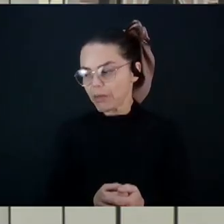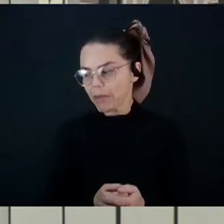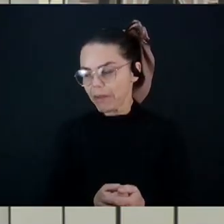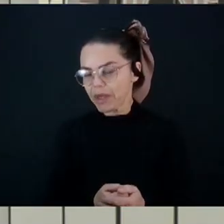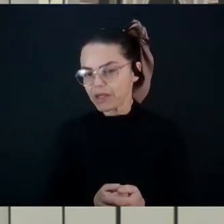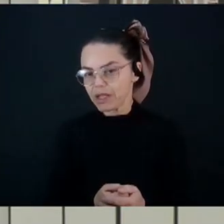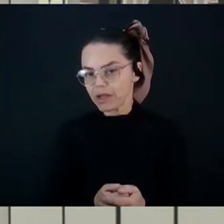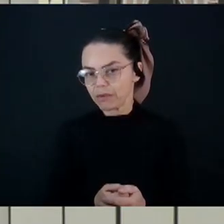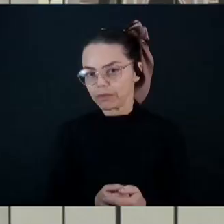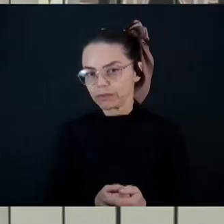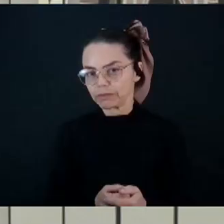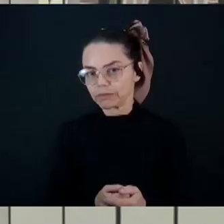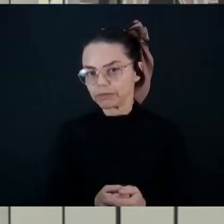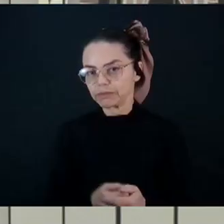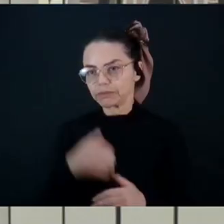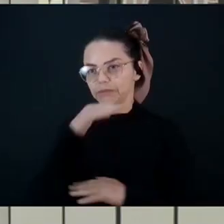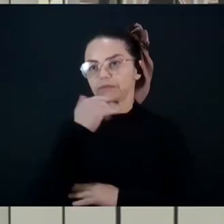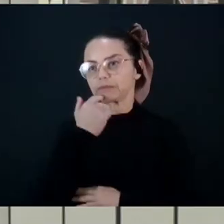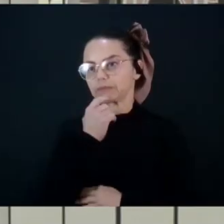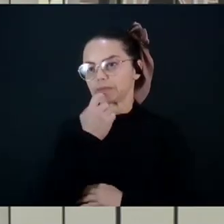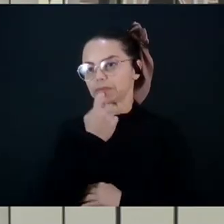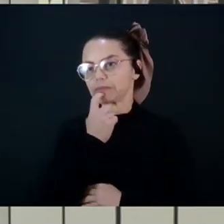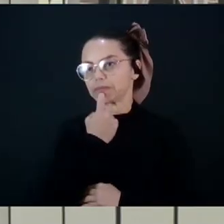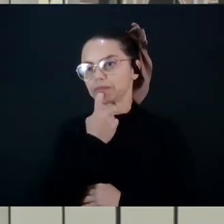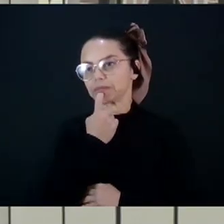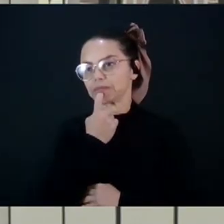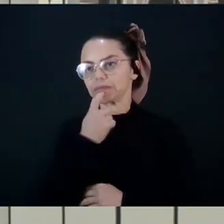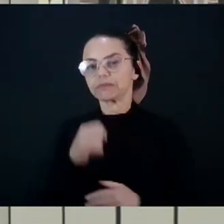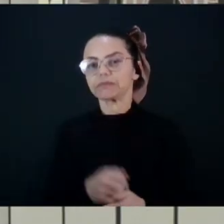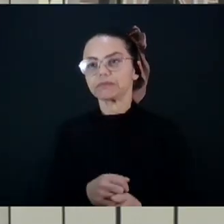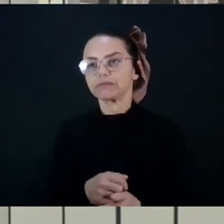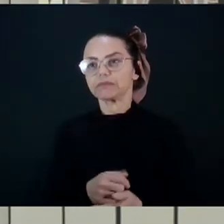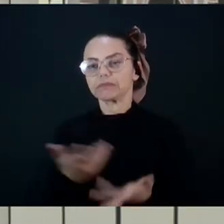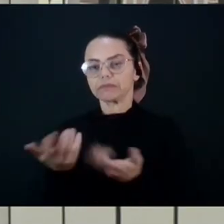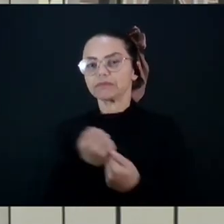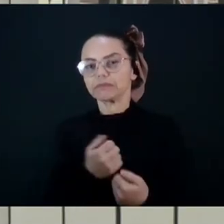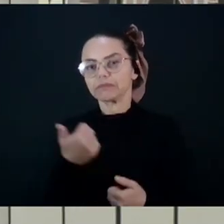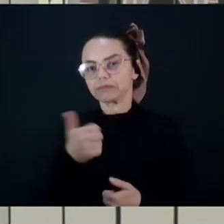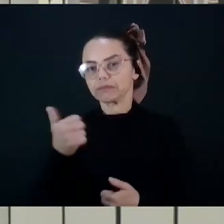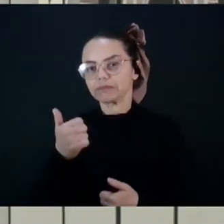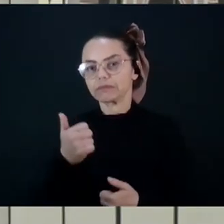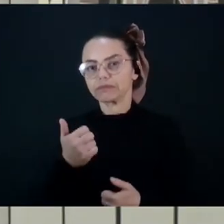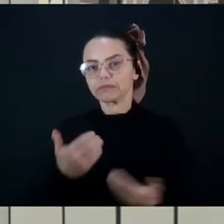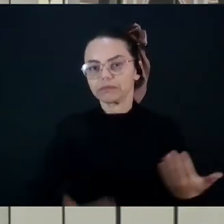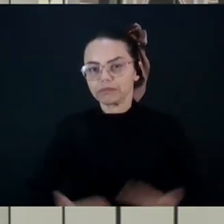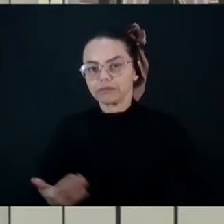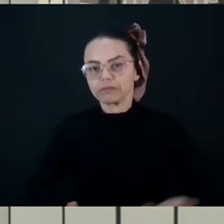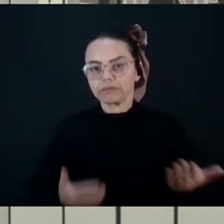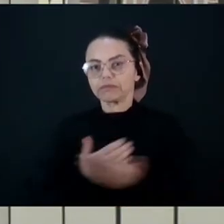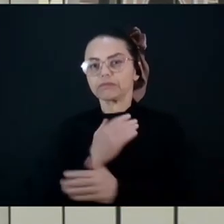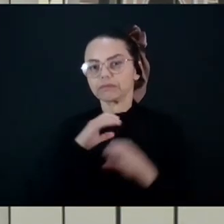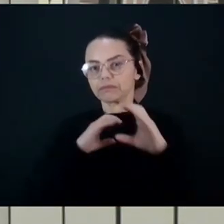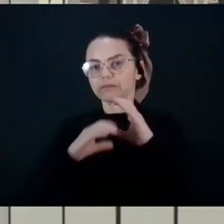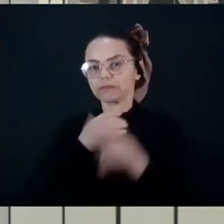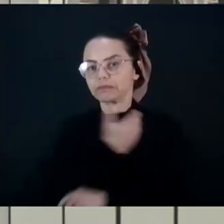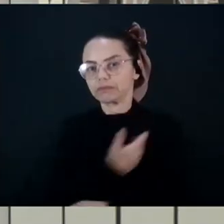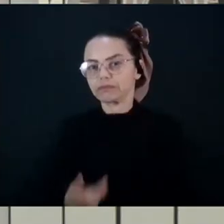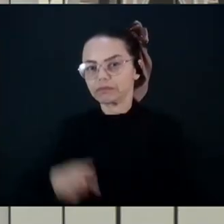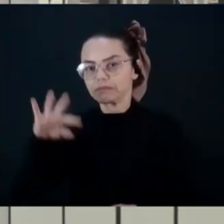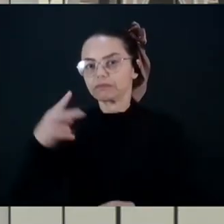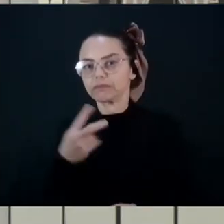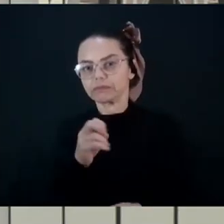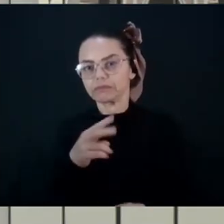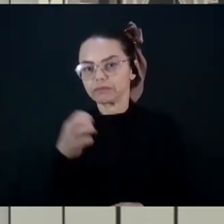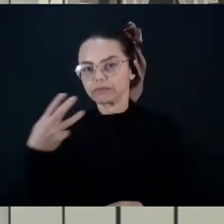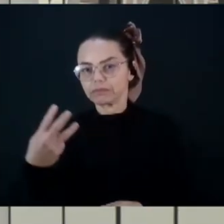A Câmara de Campinas recebeu 11 novos servidores aprovados em concurso público realizado em 2023.